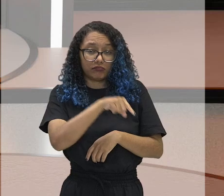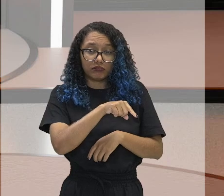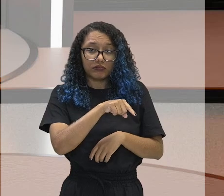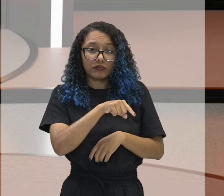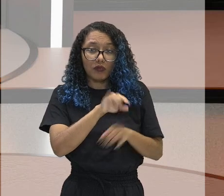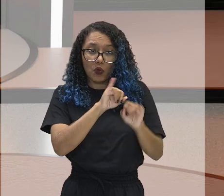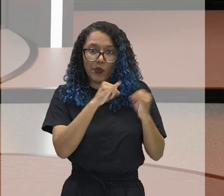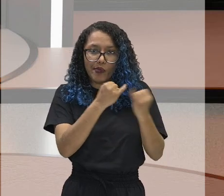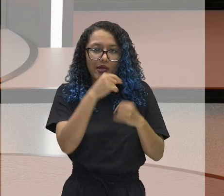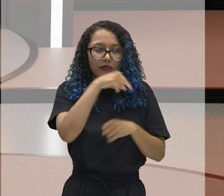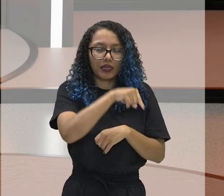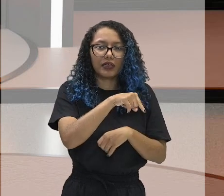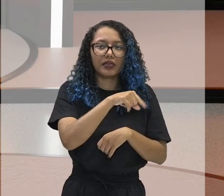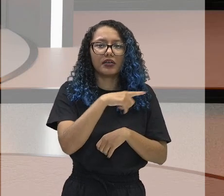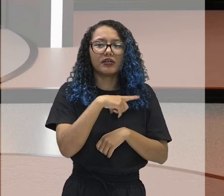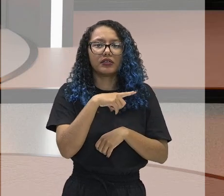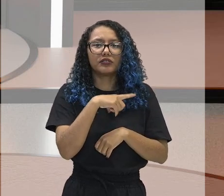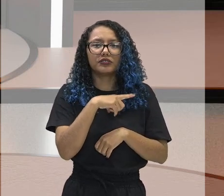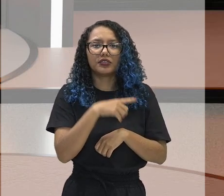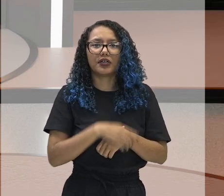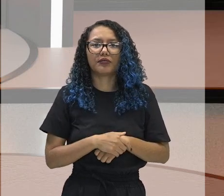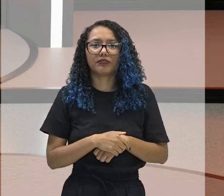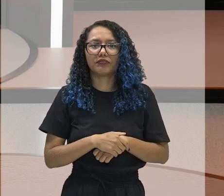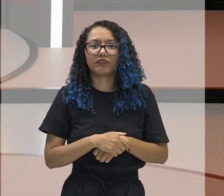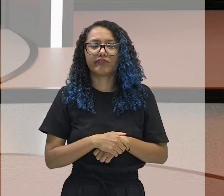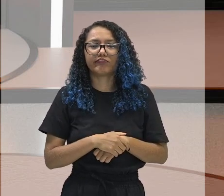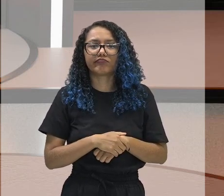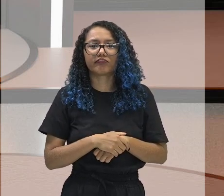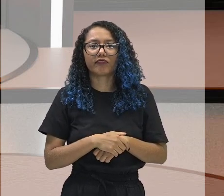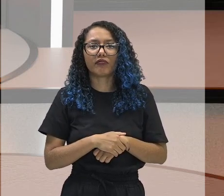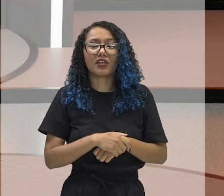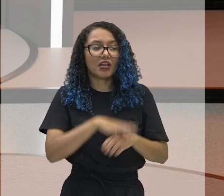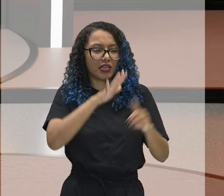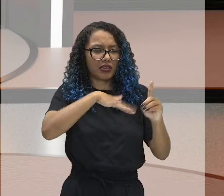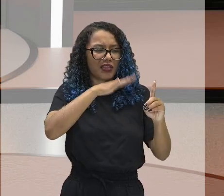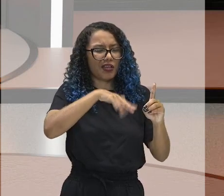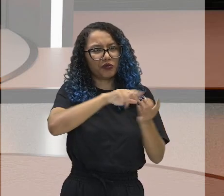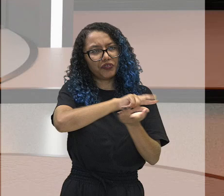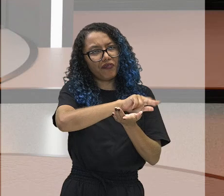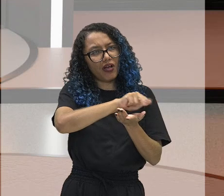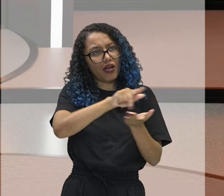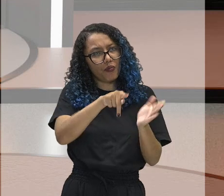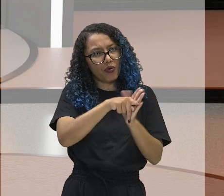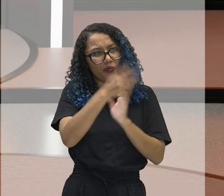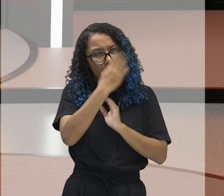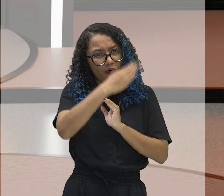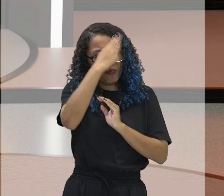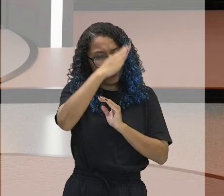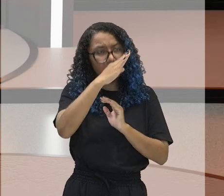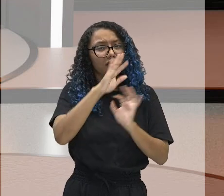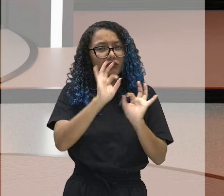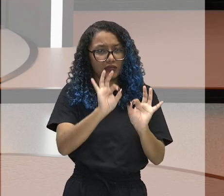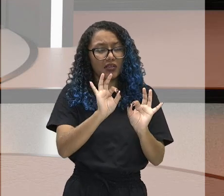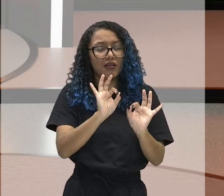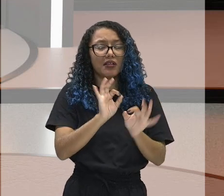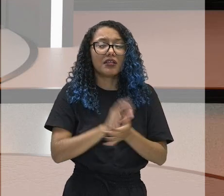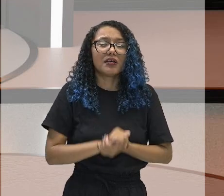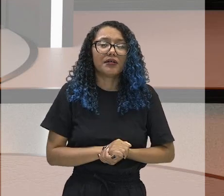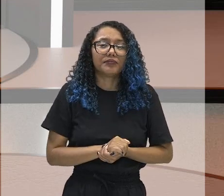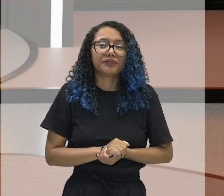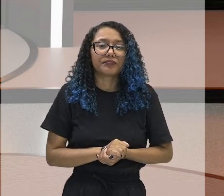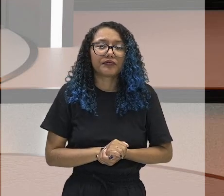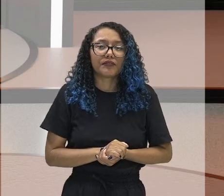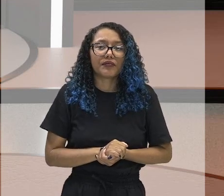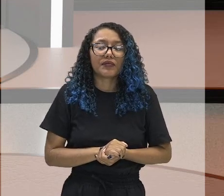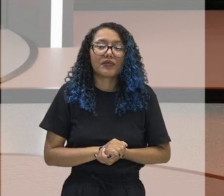Ocidente, que tinha lá todos os seus deuses, todo o panteão de deuses do Império Romano, aos poucos, as imagens que